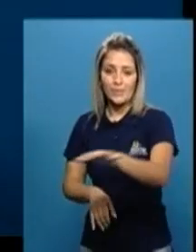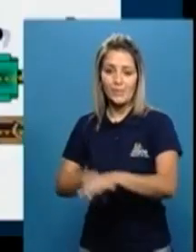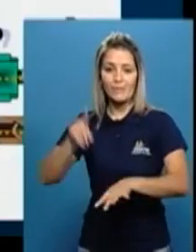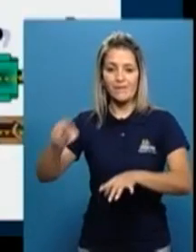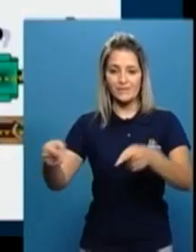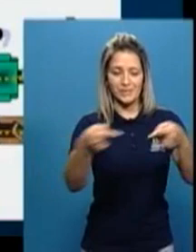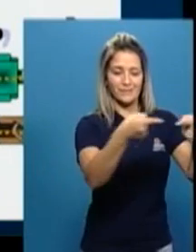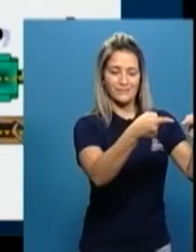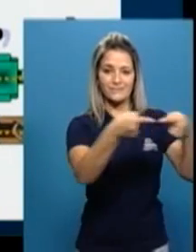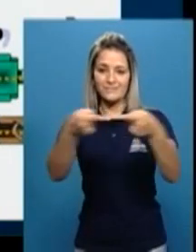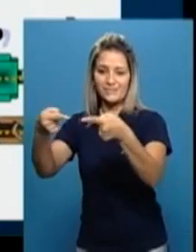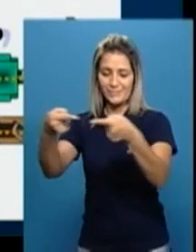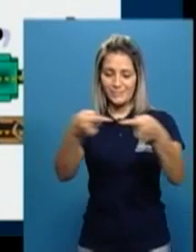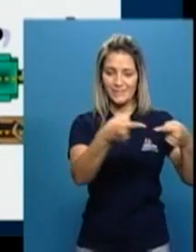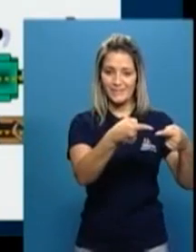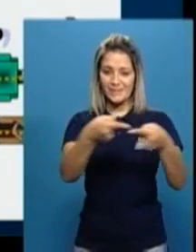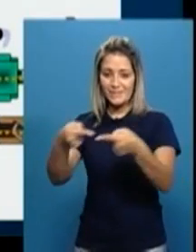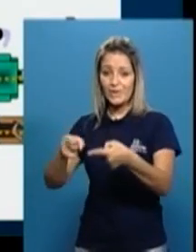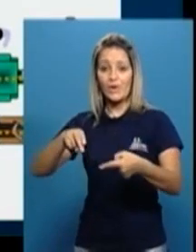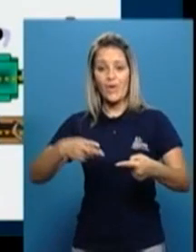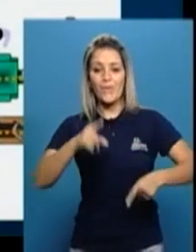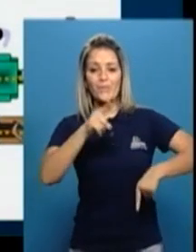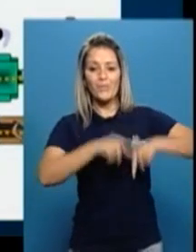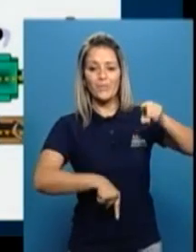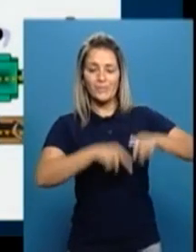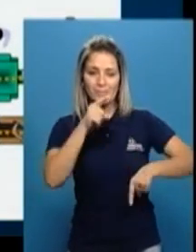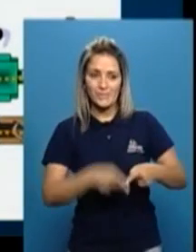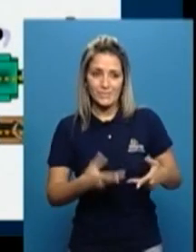linear ou por produto.